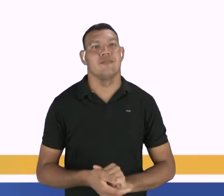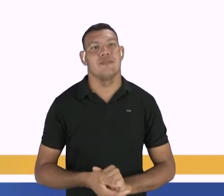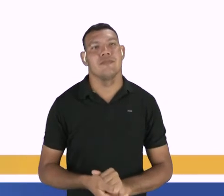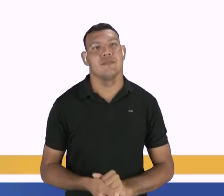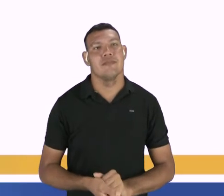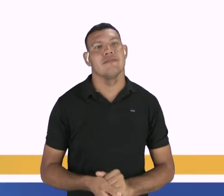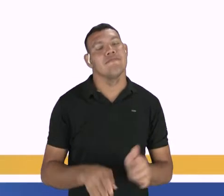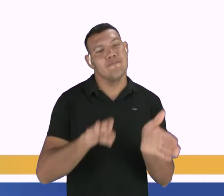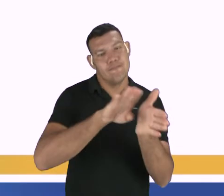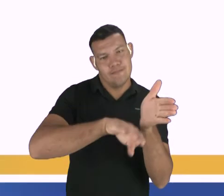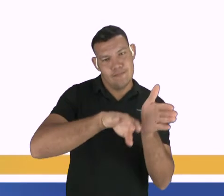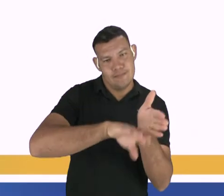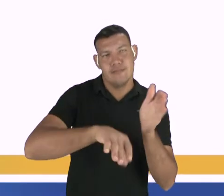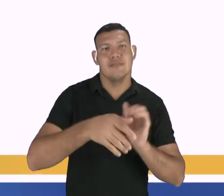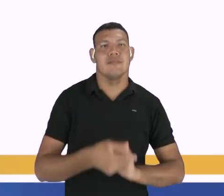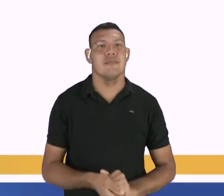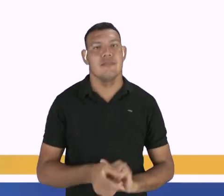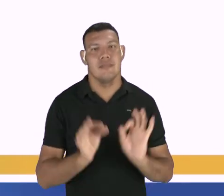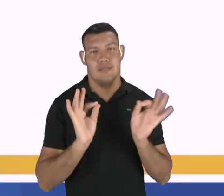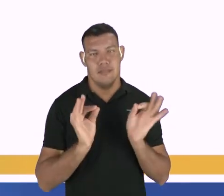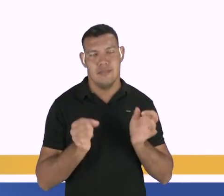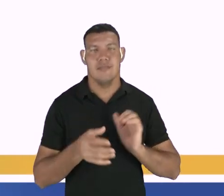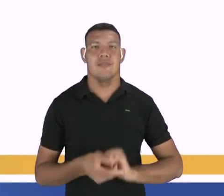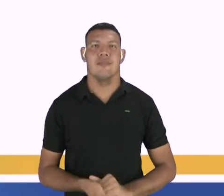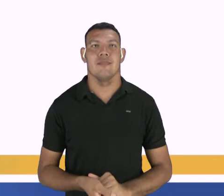foi o que sobrou, ok?